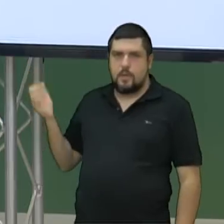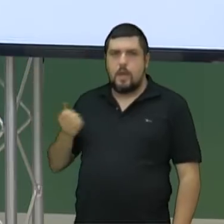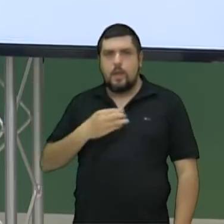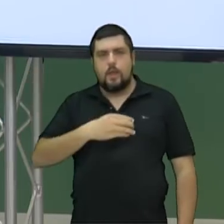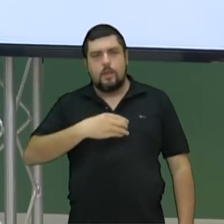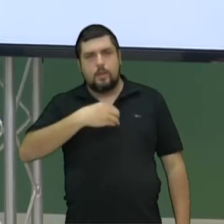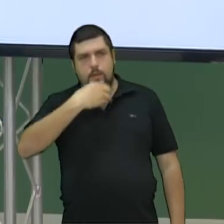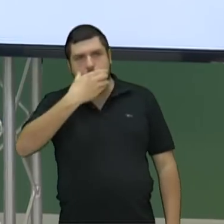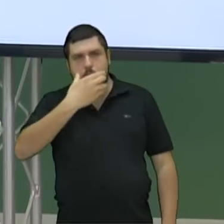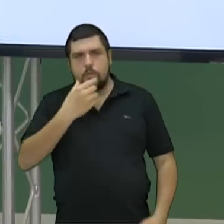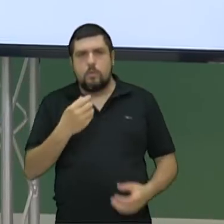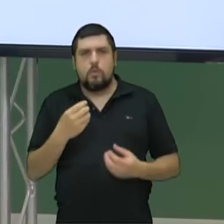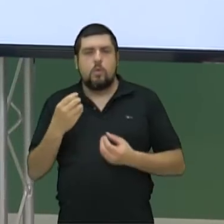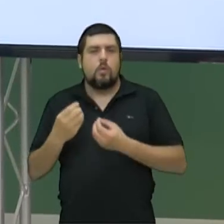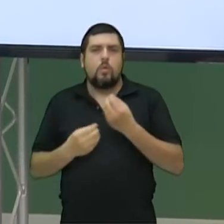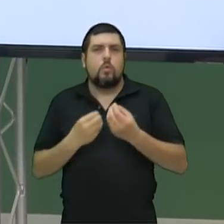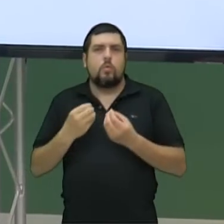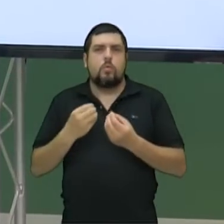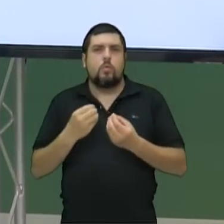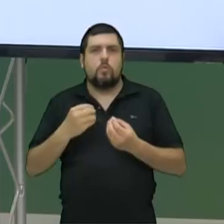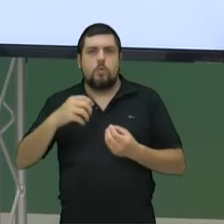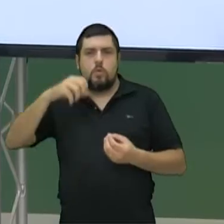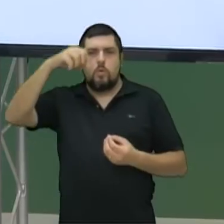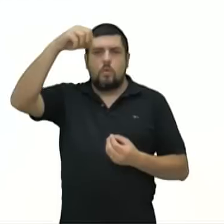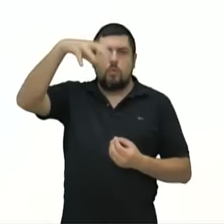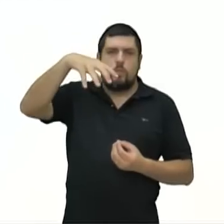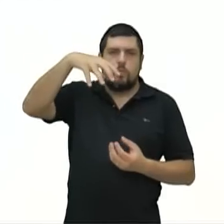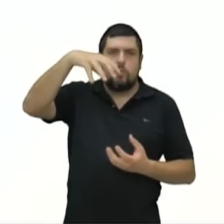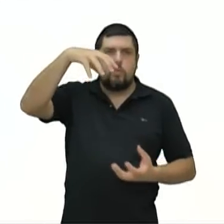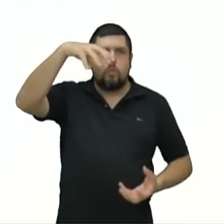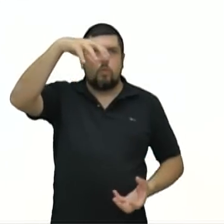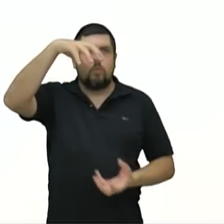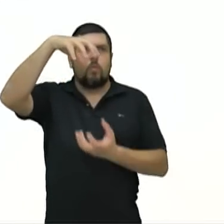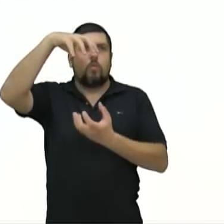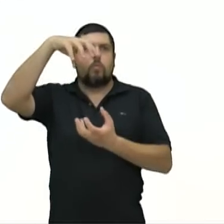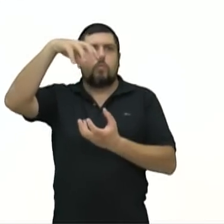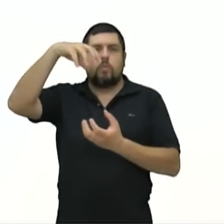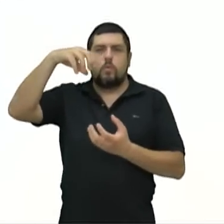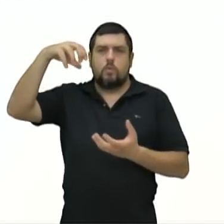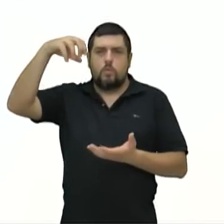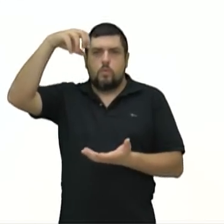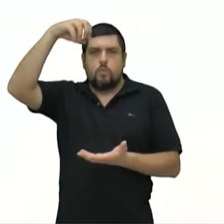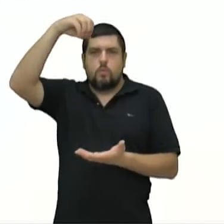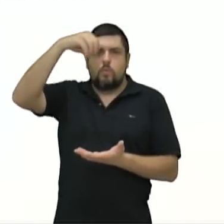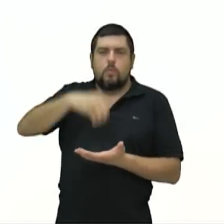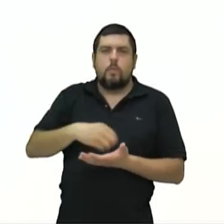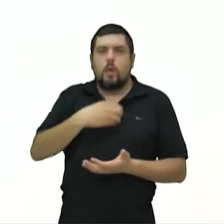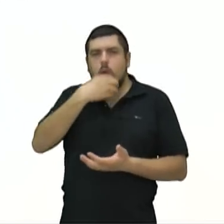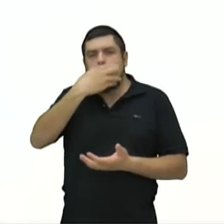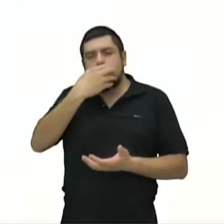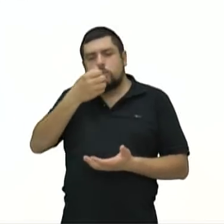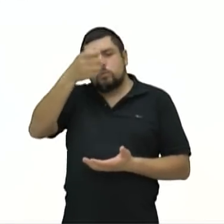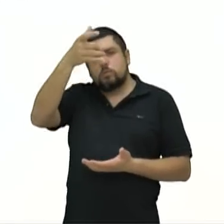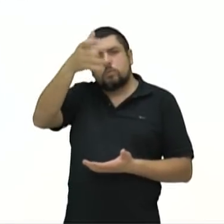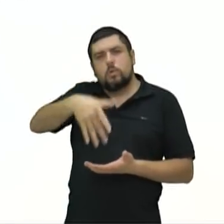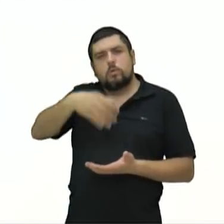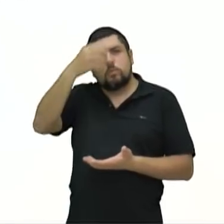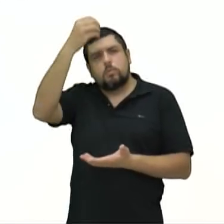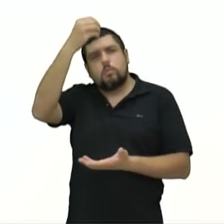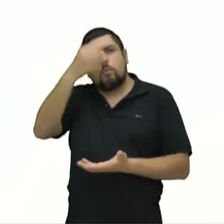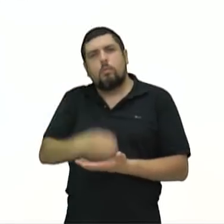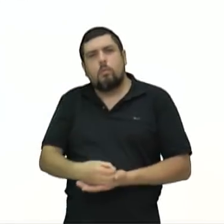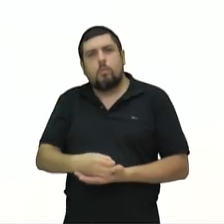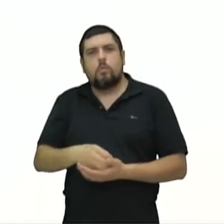reação, atração gravitacional. A mesma coisa teria, por exemplo, o disparo de uma arma de fogo. Ação e reação.